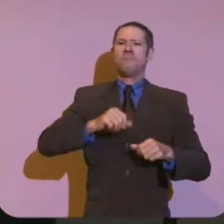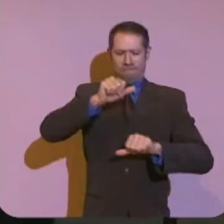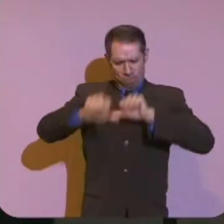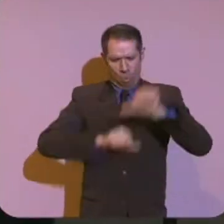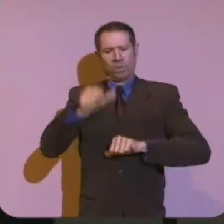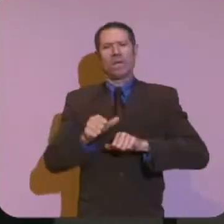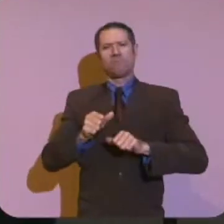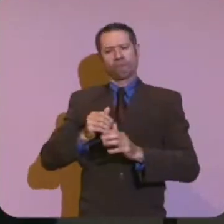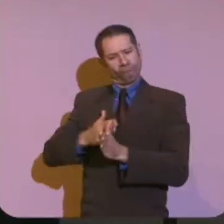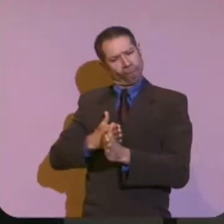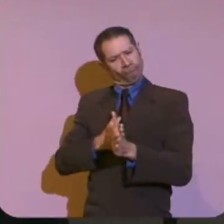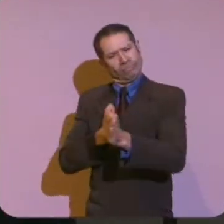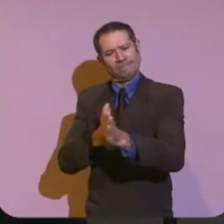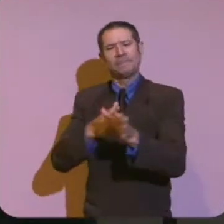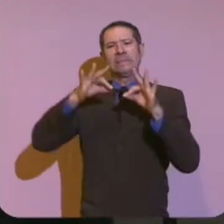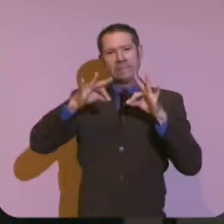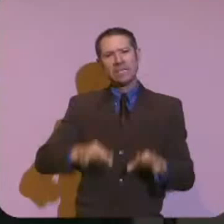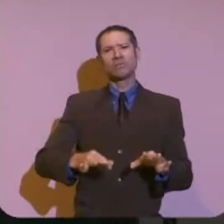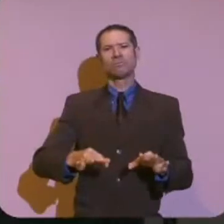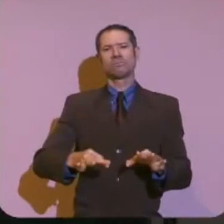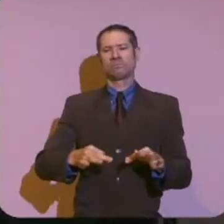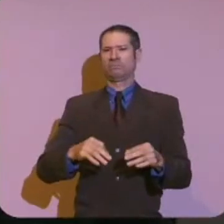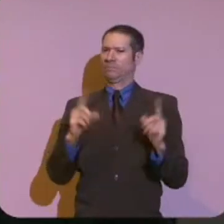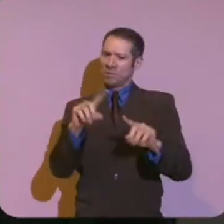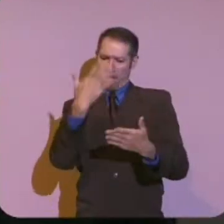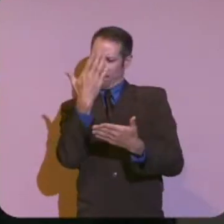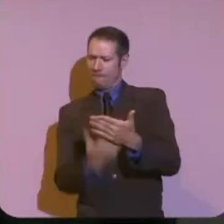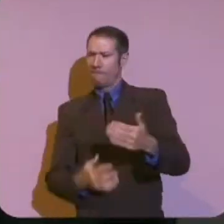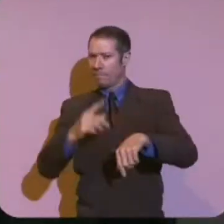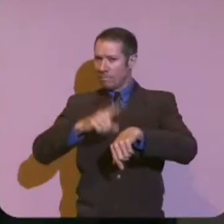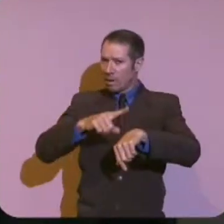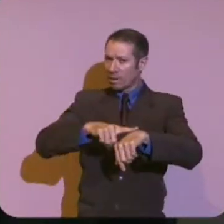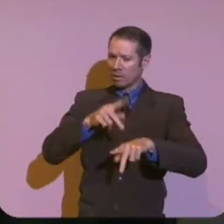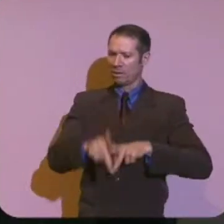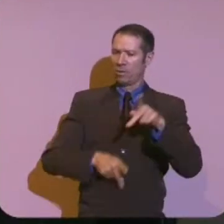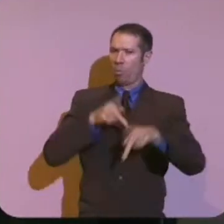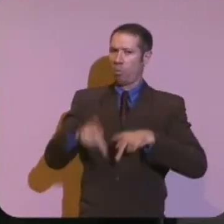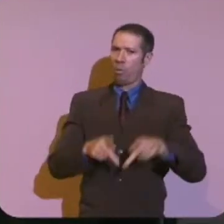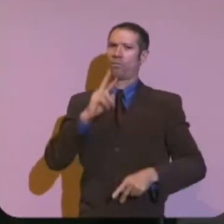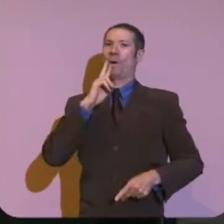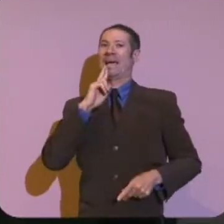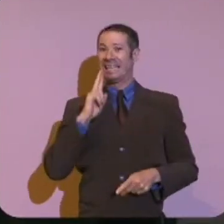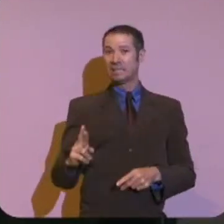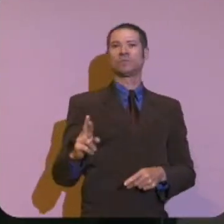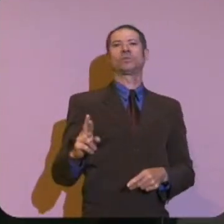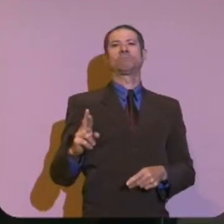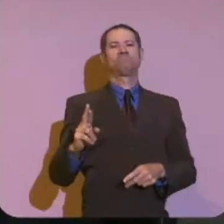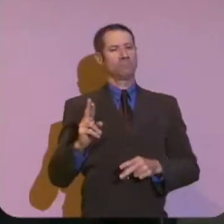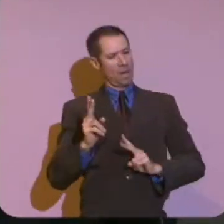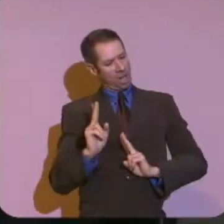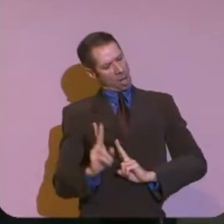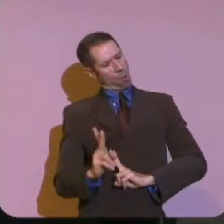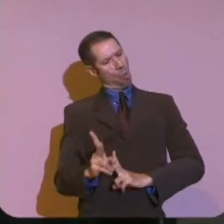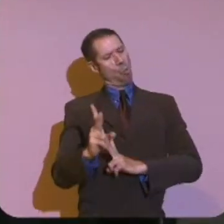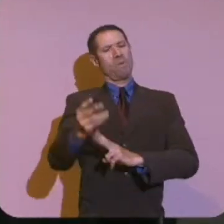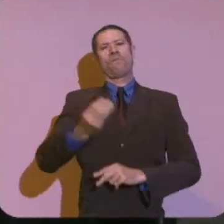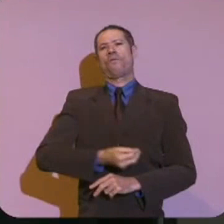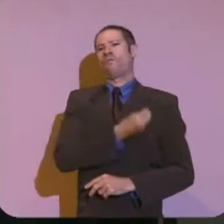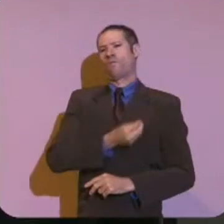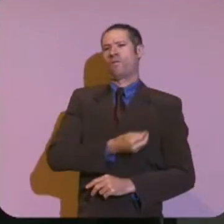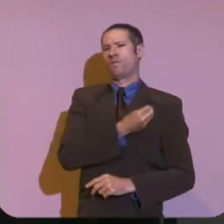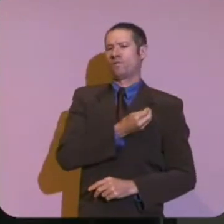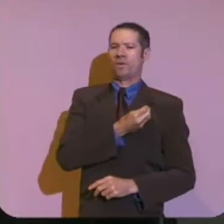certo. Não perca seu tempo, o povo respondeu. Continuaremos a viver